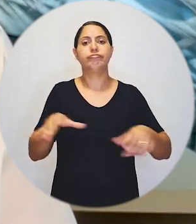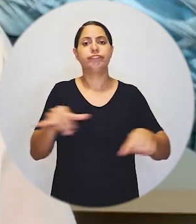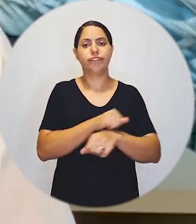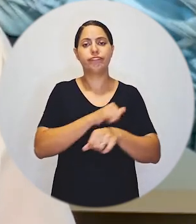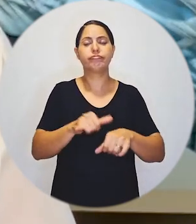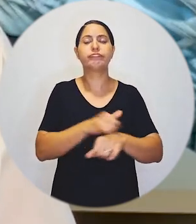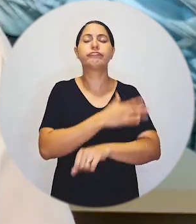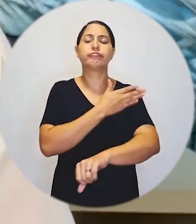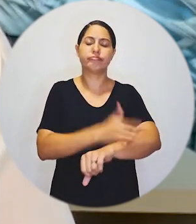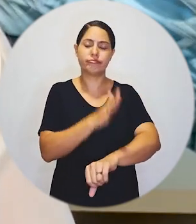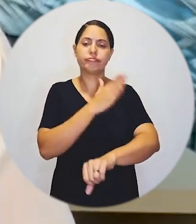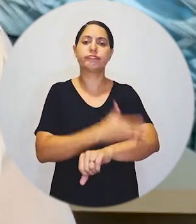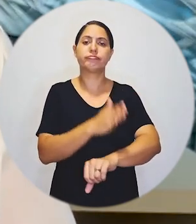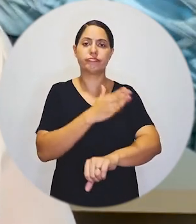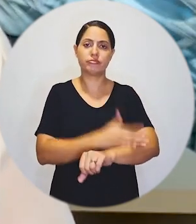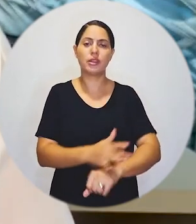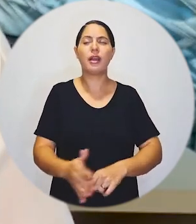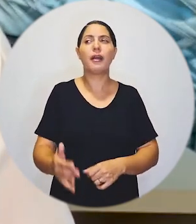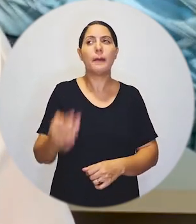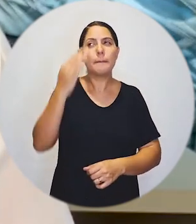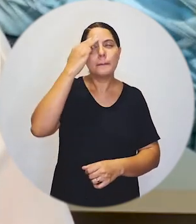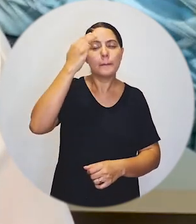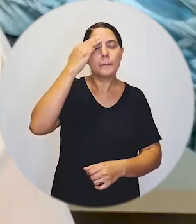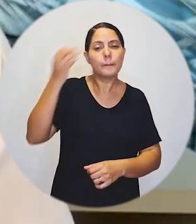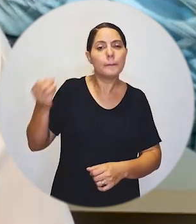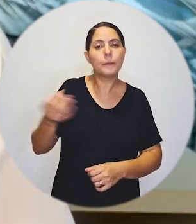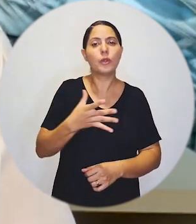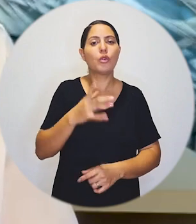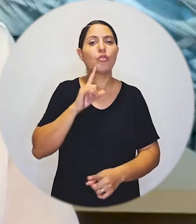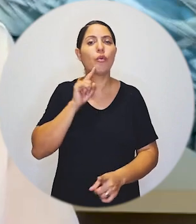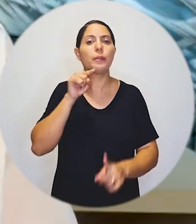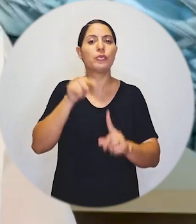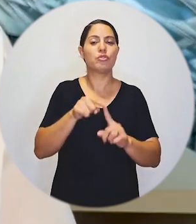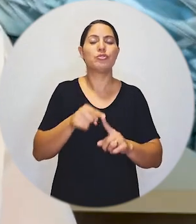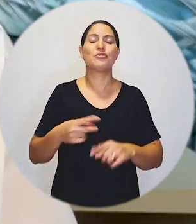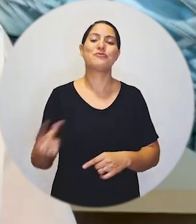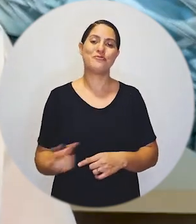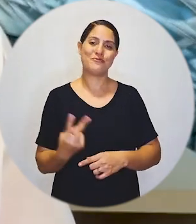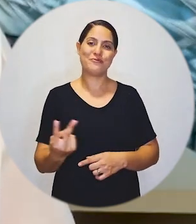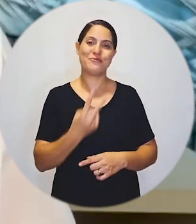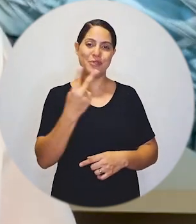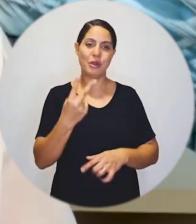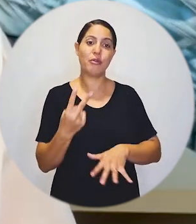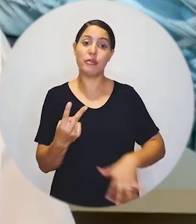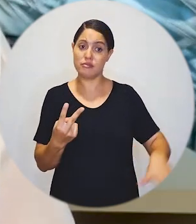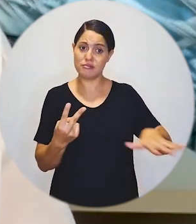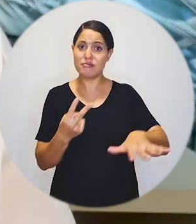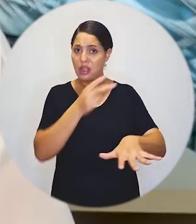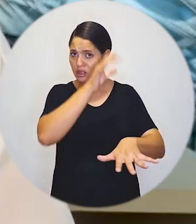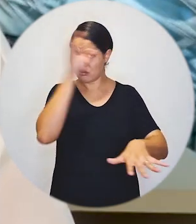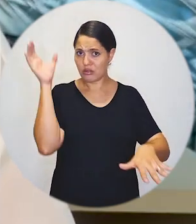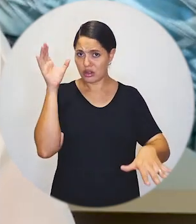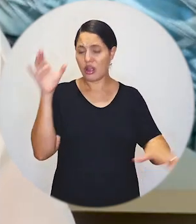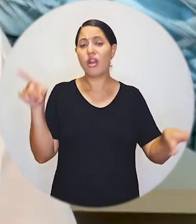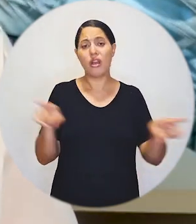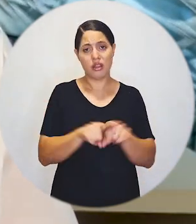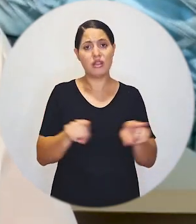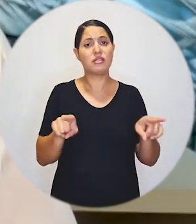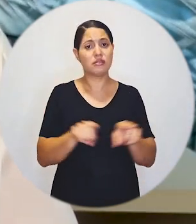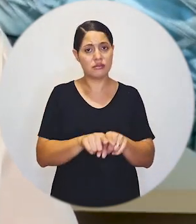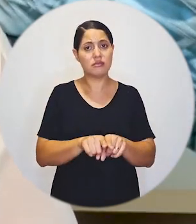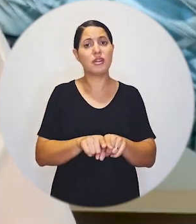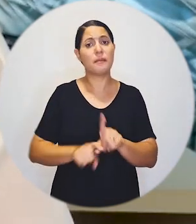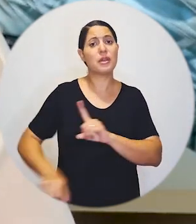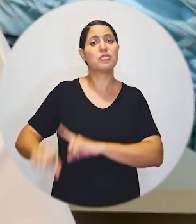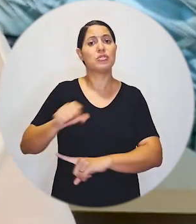fornecer ferramentas práticas e uma nova mentalidade que valorizam tanto os interesses do cliente